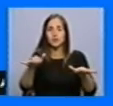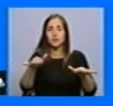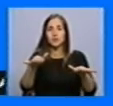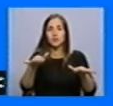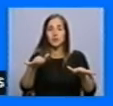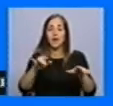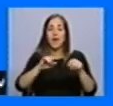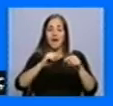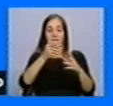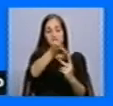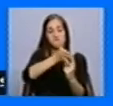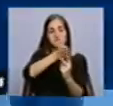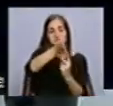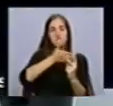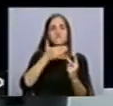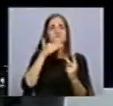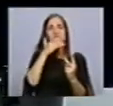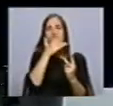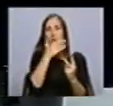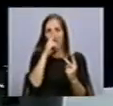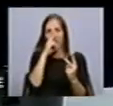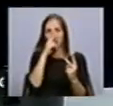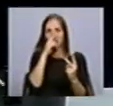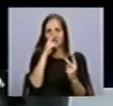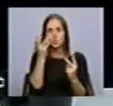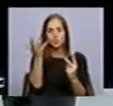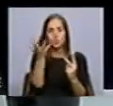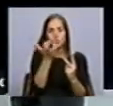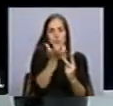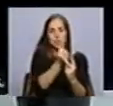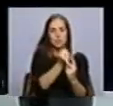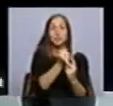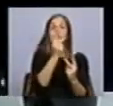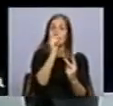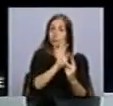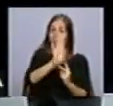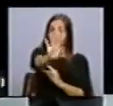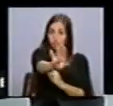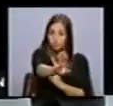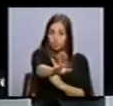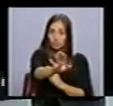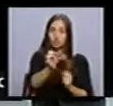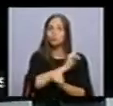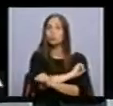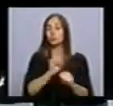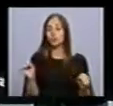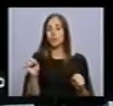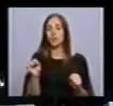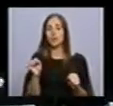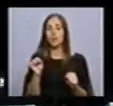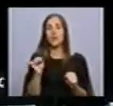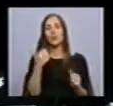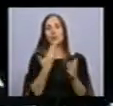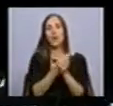de gás frio consegue absorver, consegue repelir também, digamos assim, parte dessa explosão. E faz quase com um